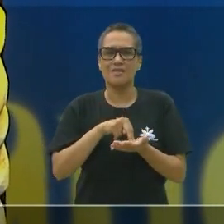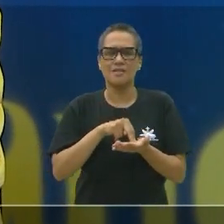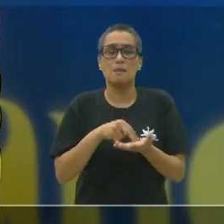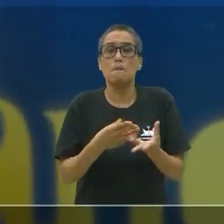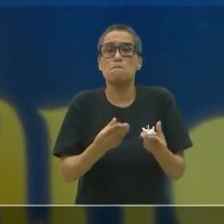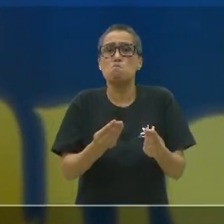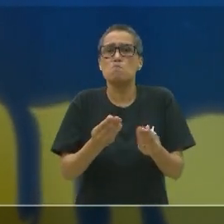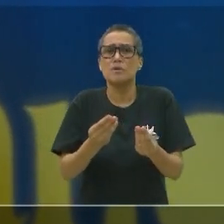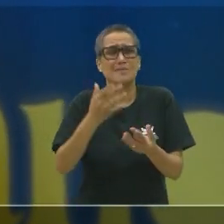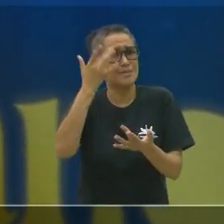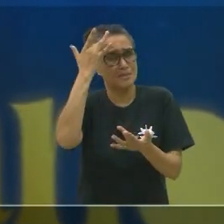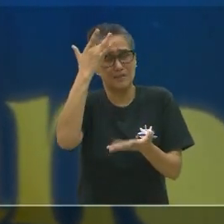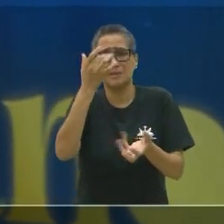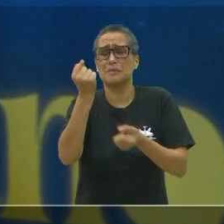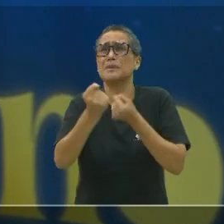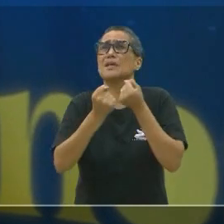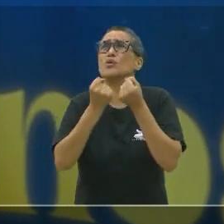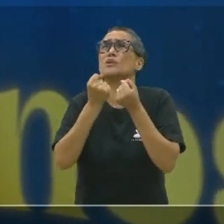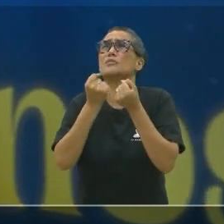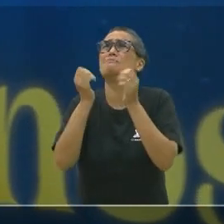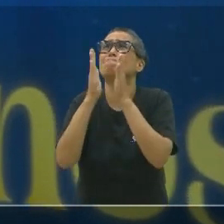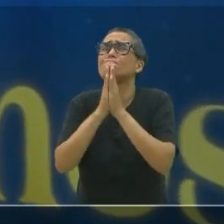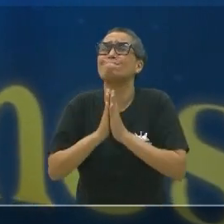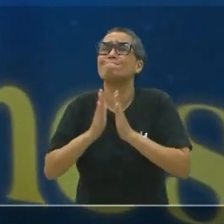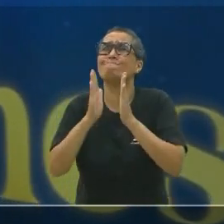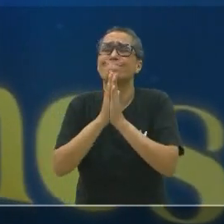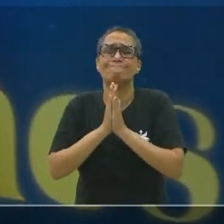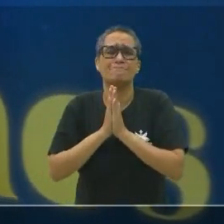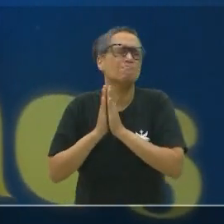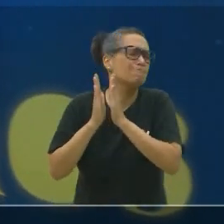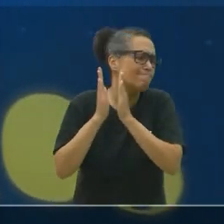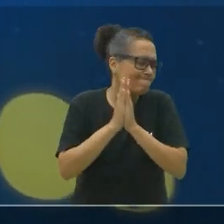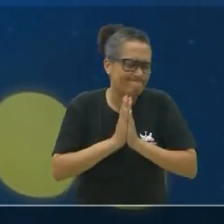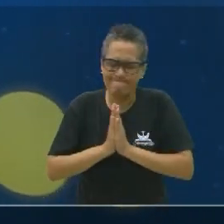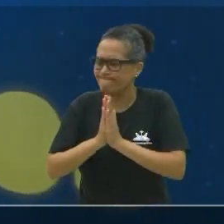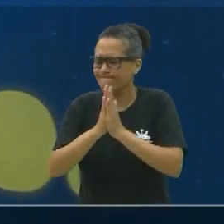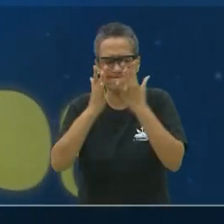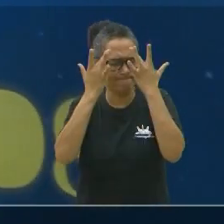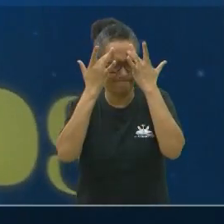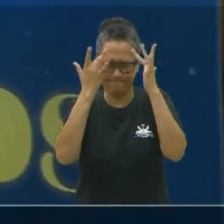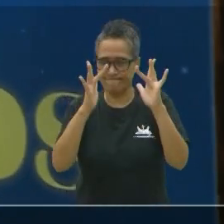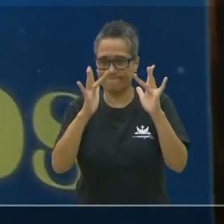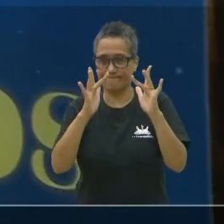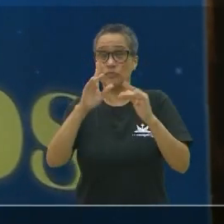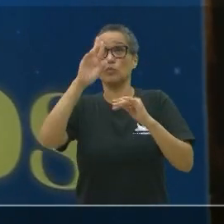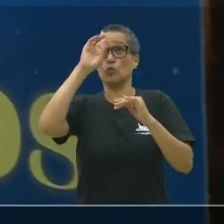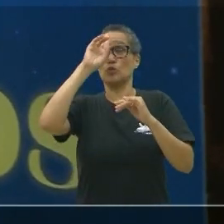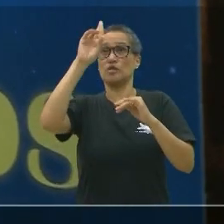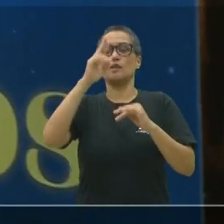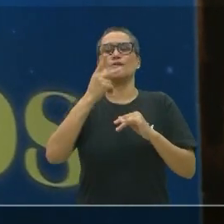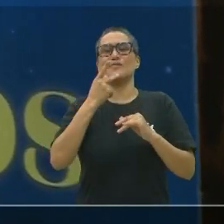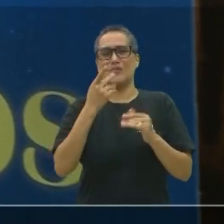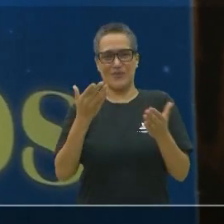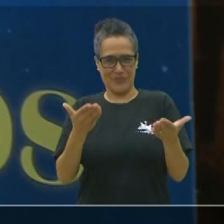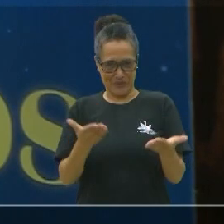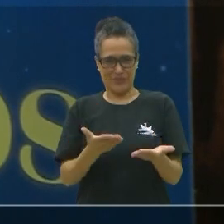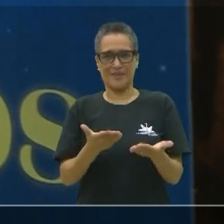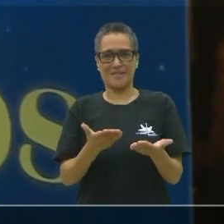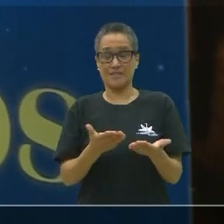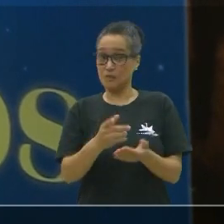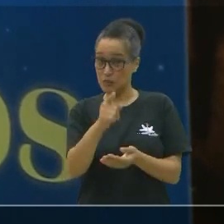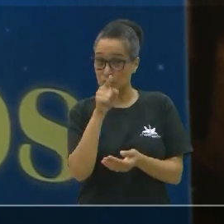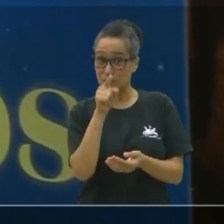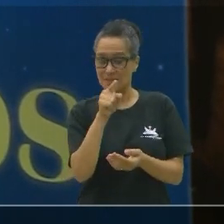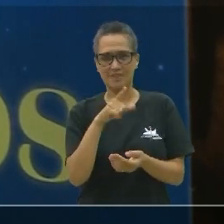mais nem como clamar, nem como pedir. E o Senhor está dizendo agora: você